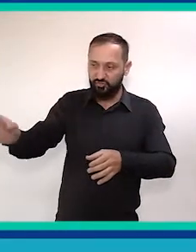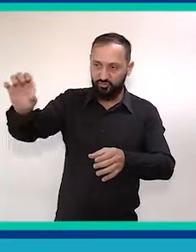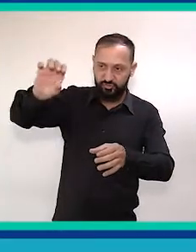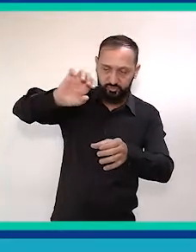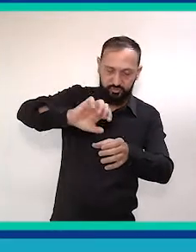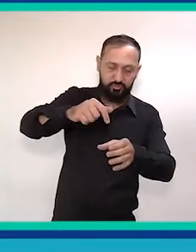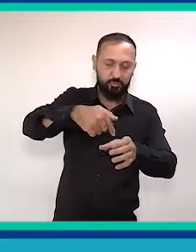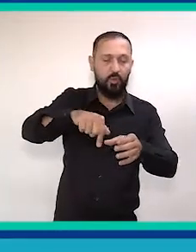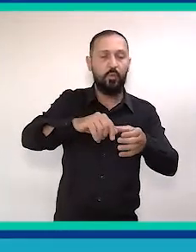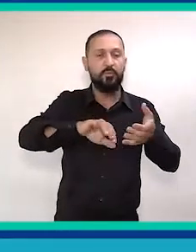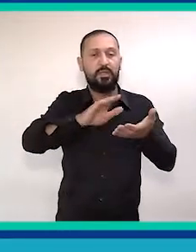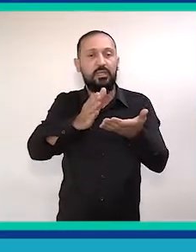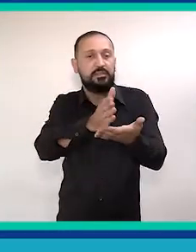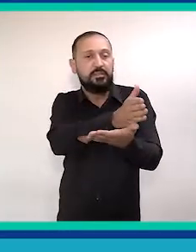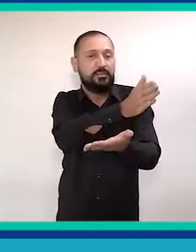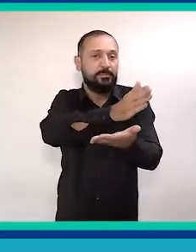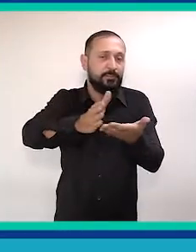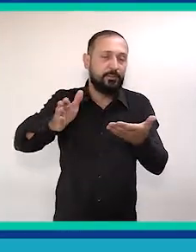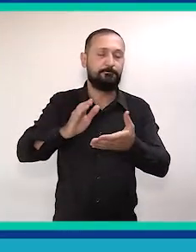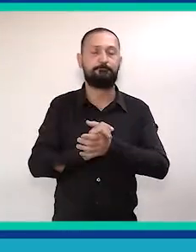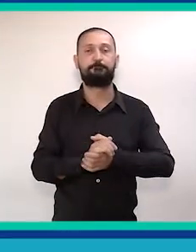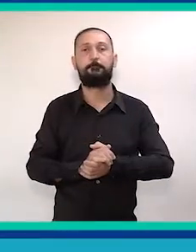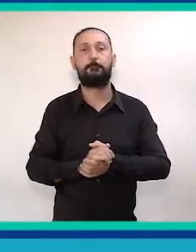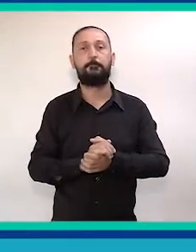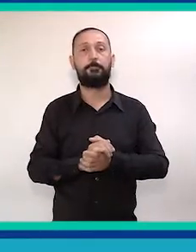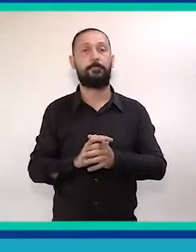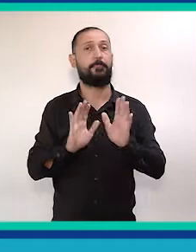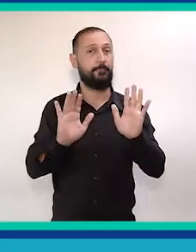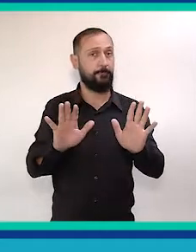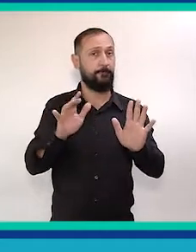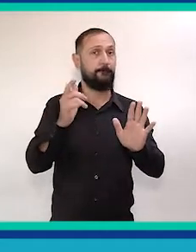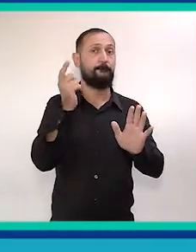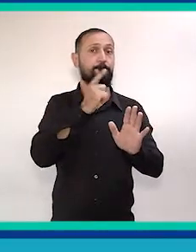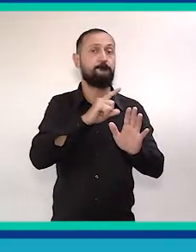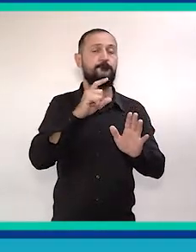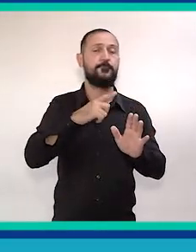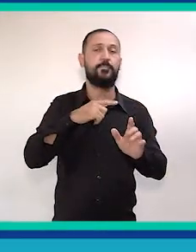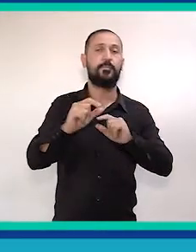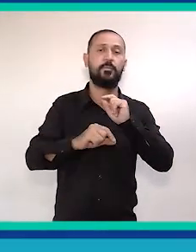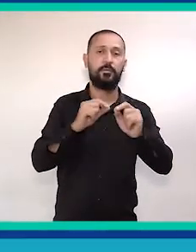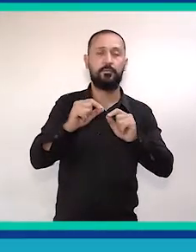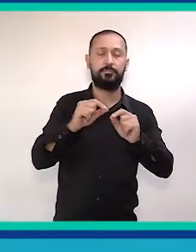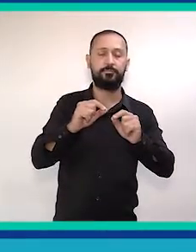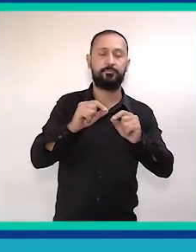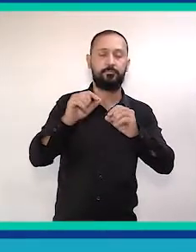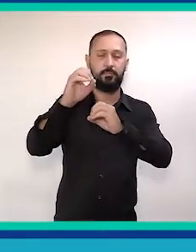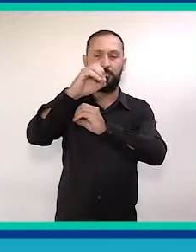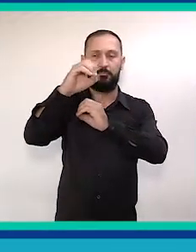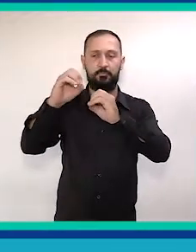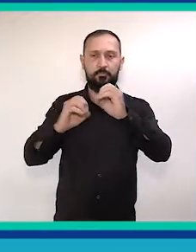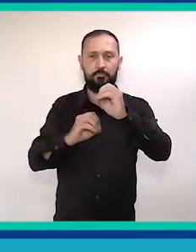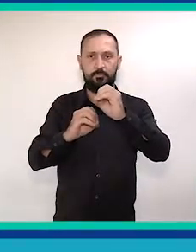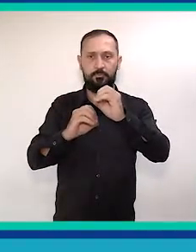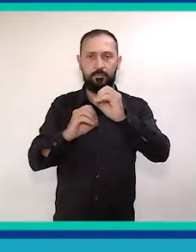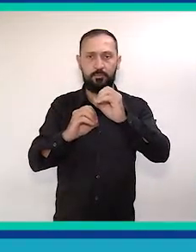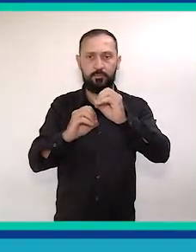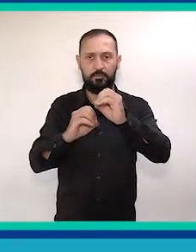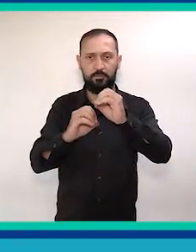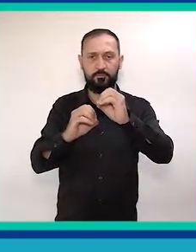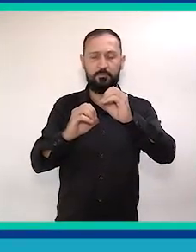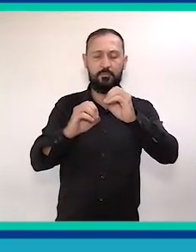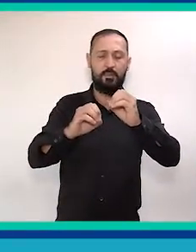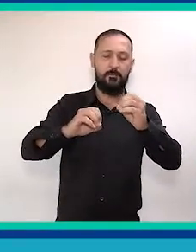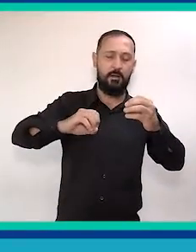o veneno coletado aí das serpentes? Bom, Thiago, para a gente conseguir obter uma